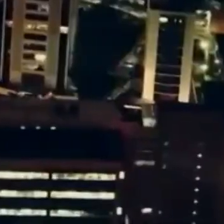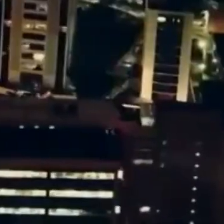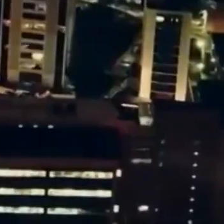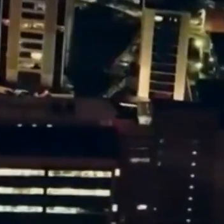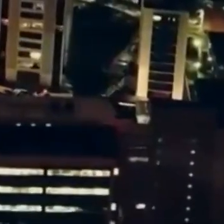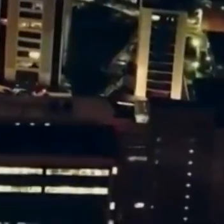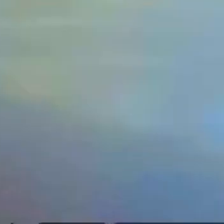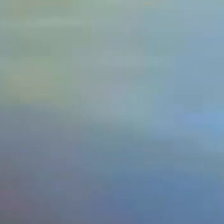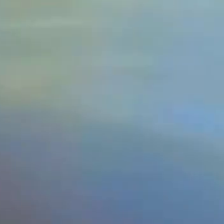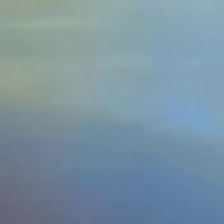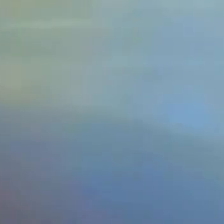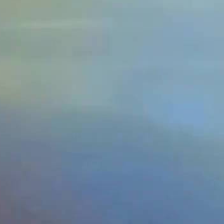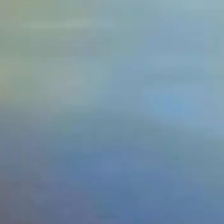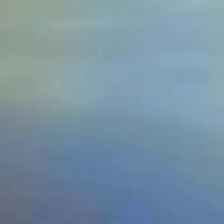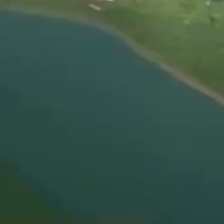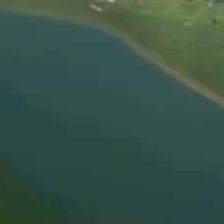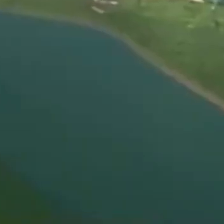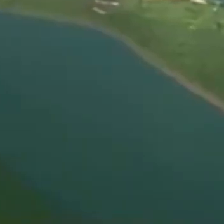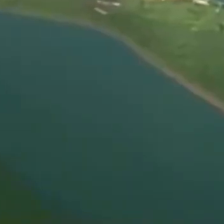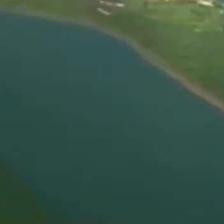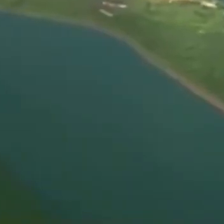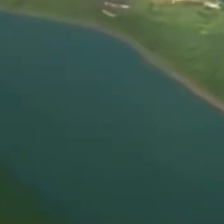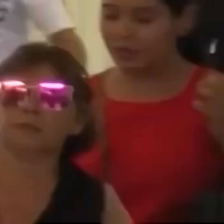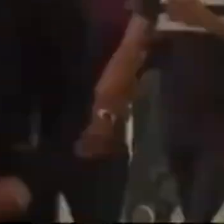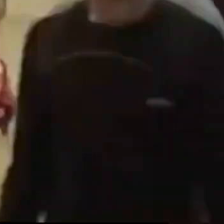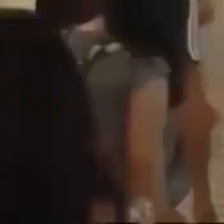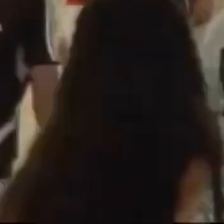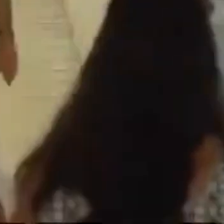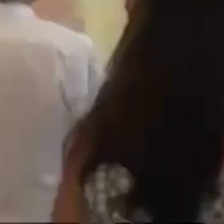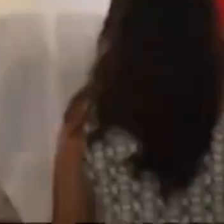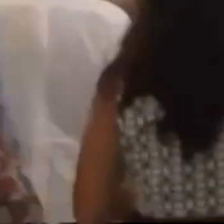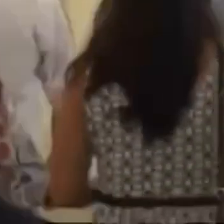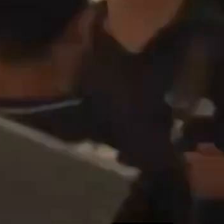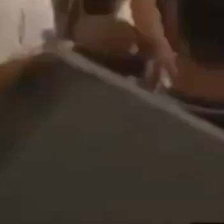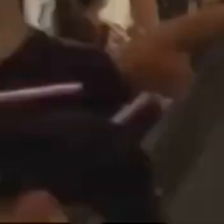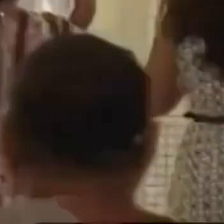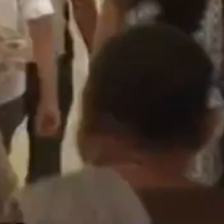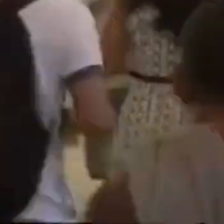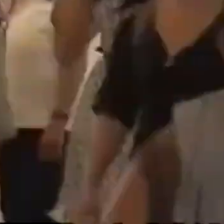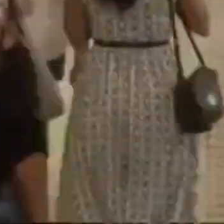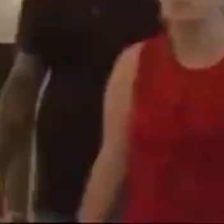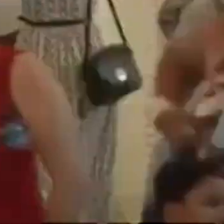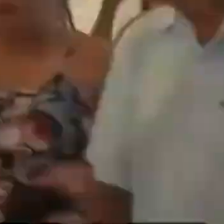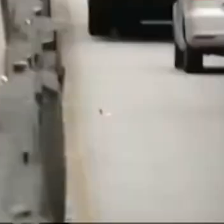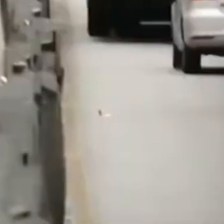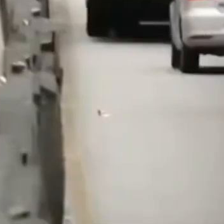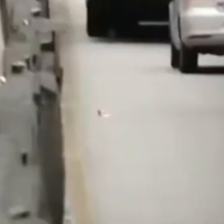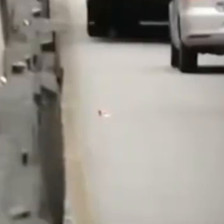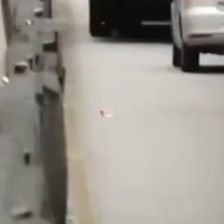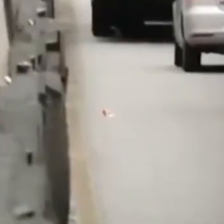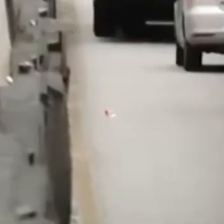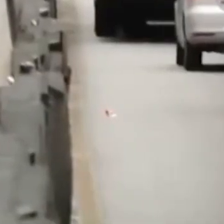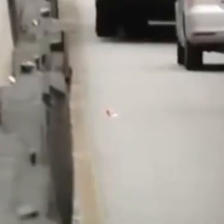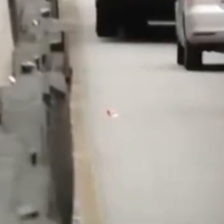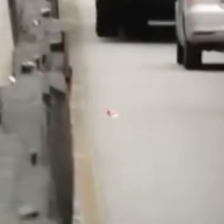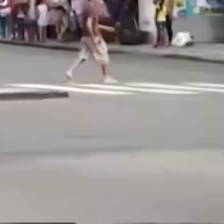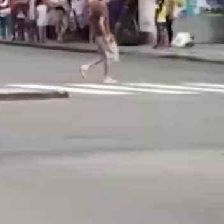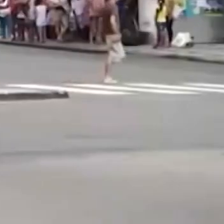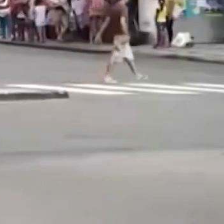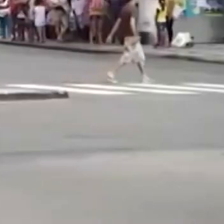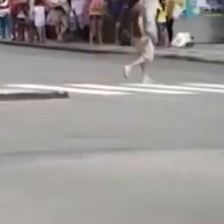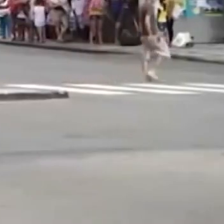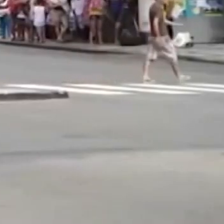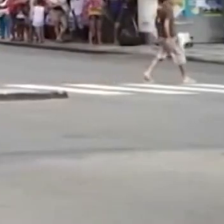Com mais de 98 mil quilômetros quadrados, possui uma população de quase 9 milhões de pessoas,